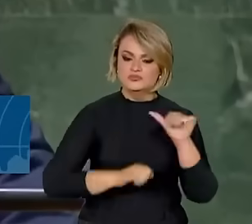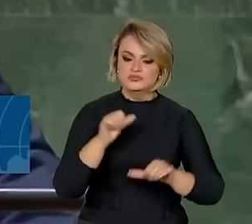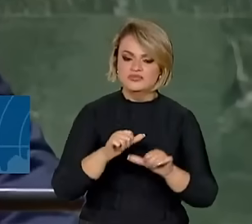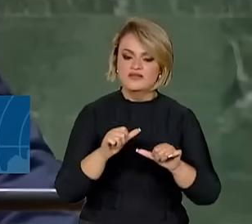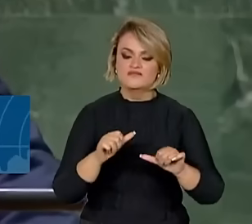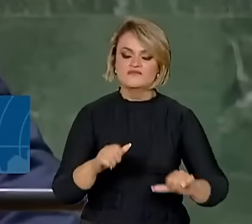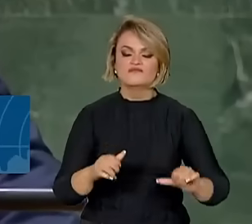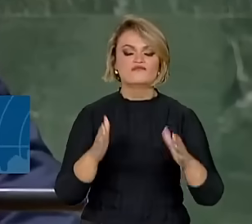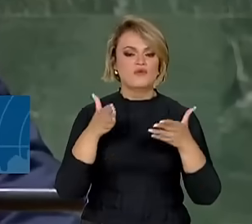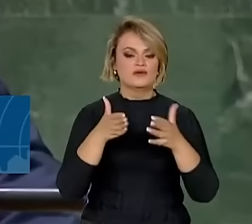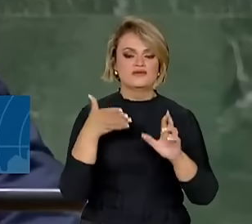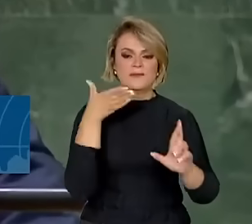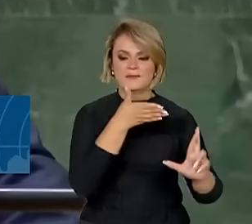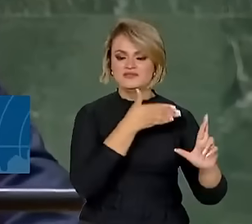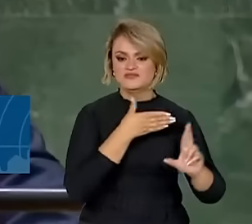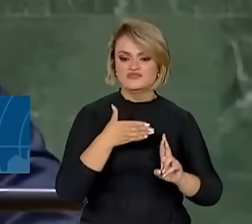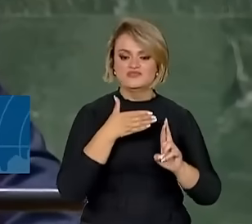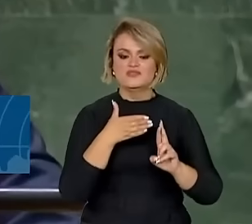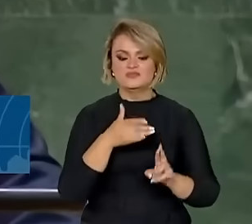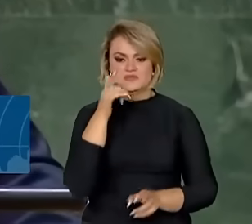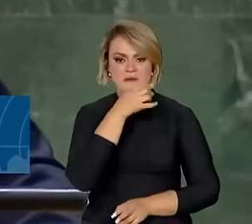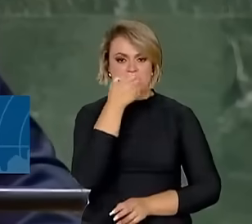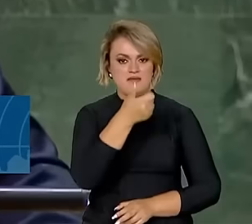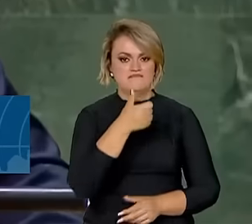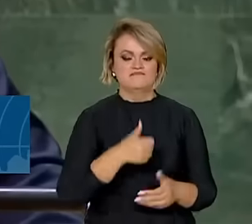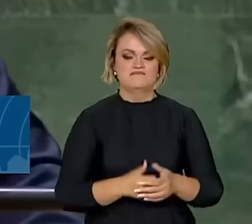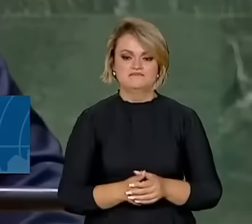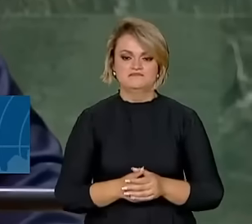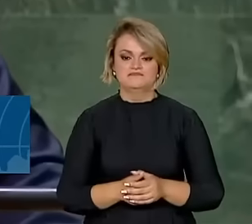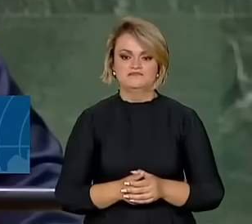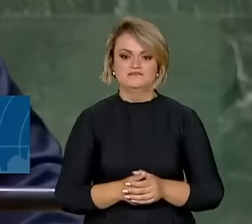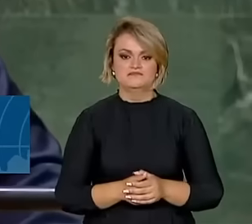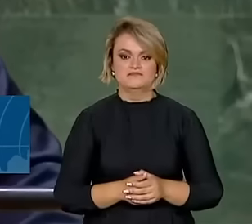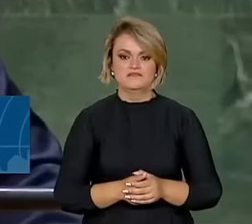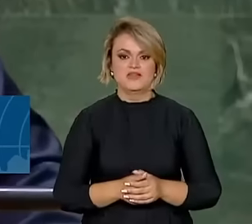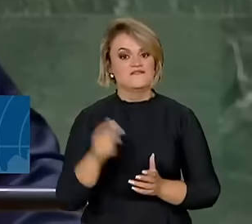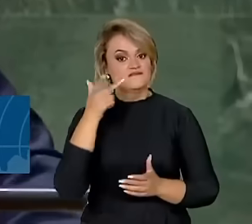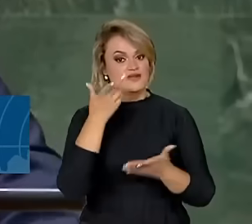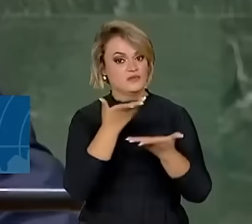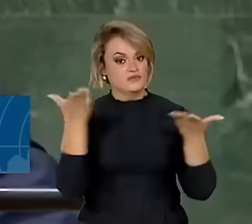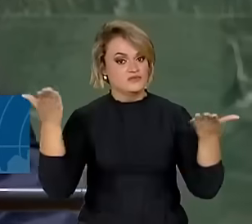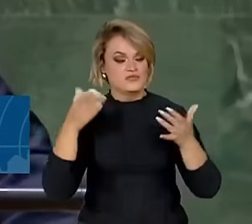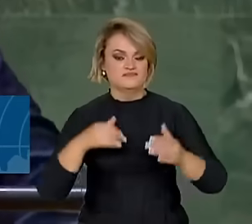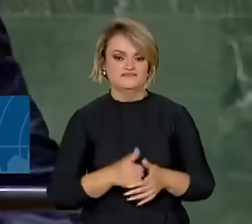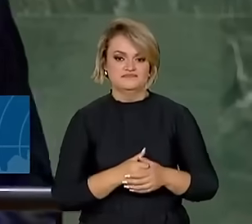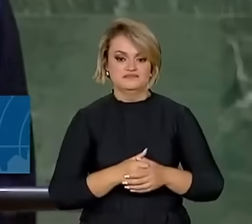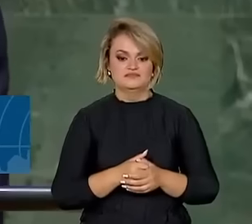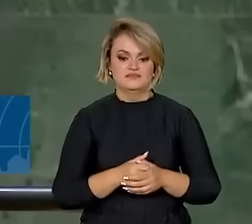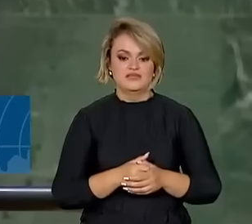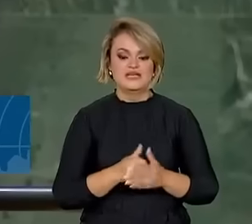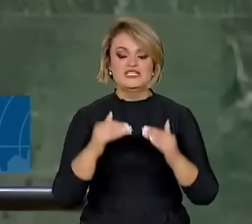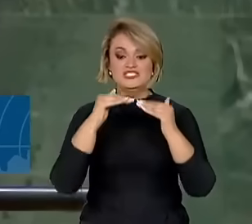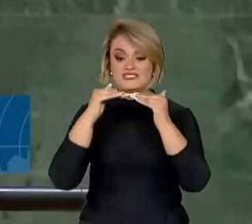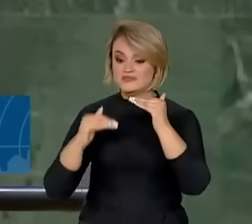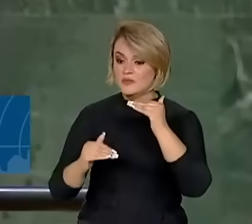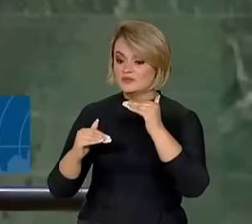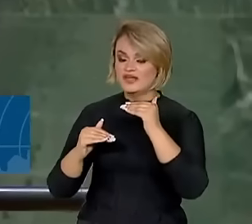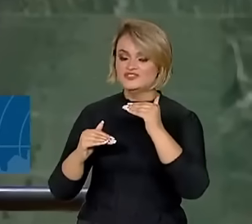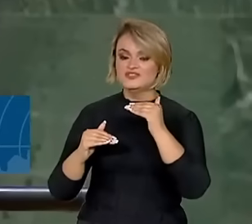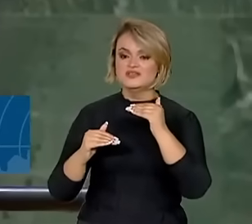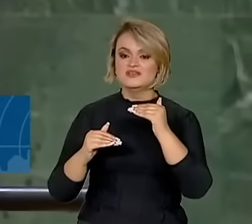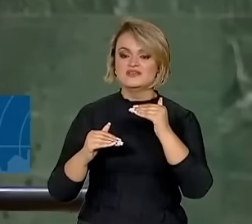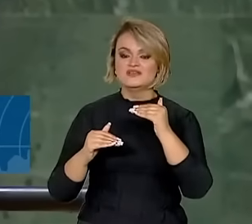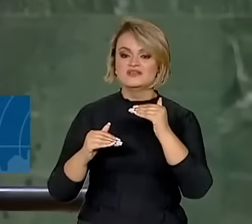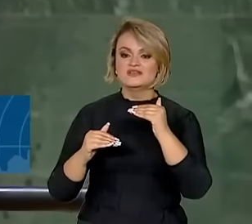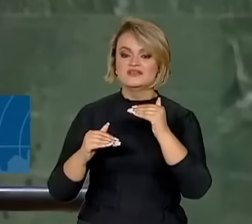conferindo-lhe maior representatividade e eficácia. Senhoras e senhores, a desigualdade